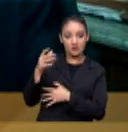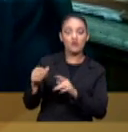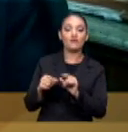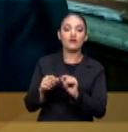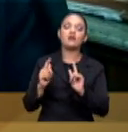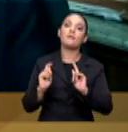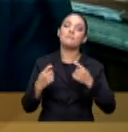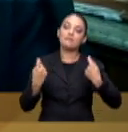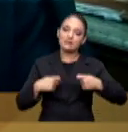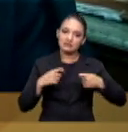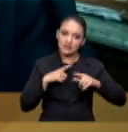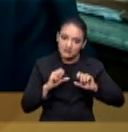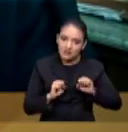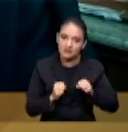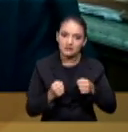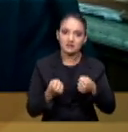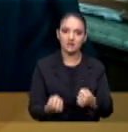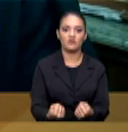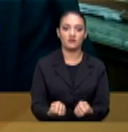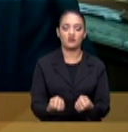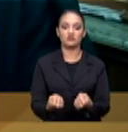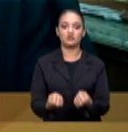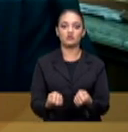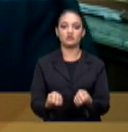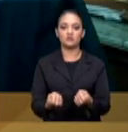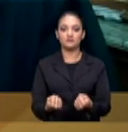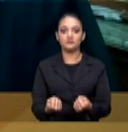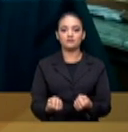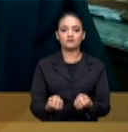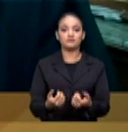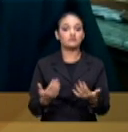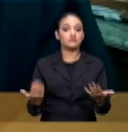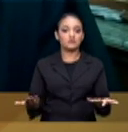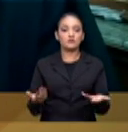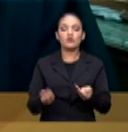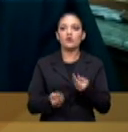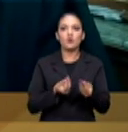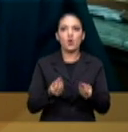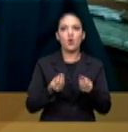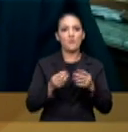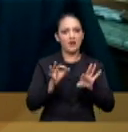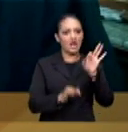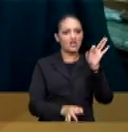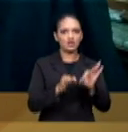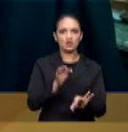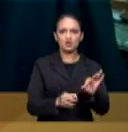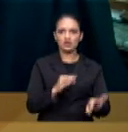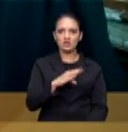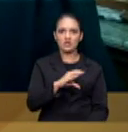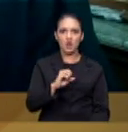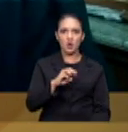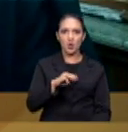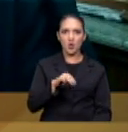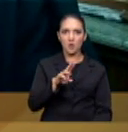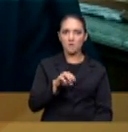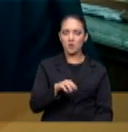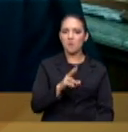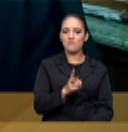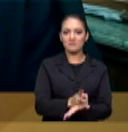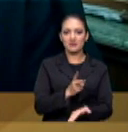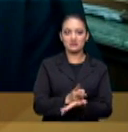definido. O merecimento pela própria Justiça Comum. Ainda que